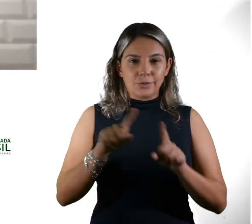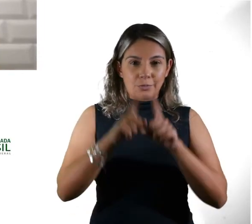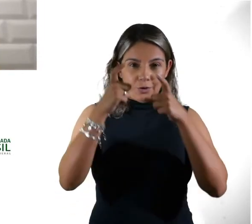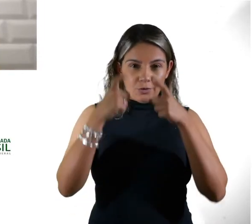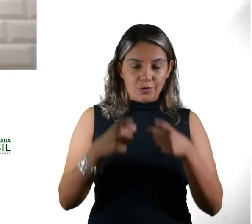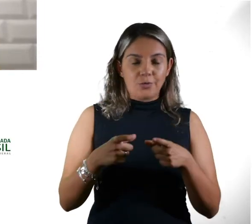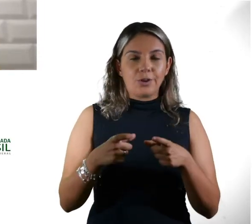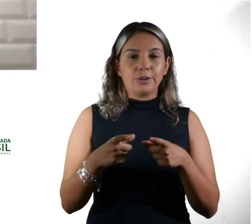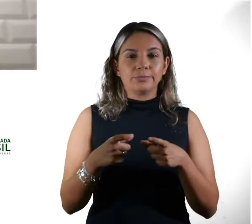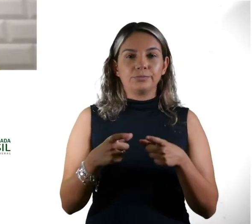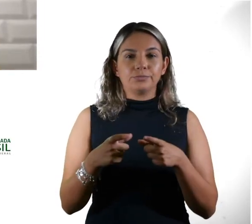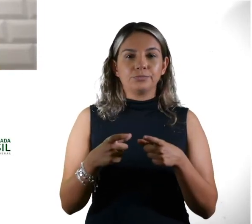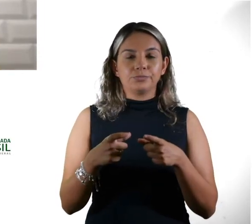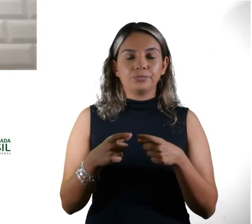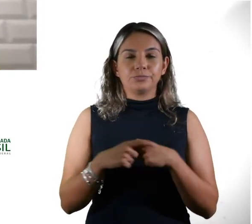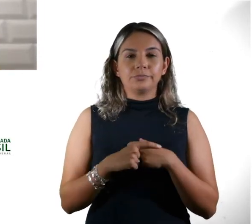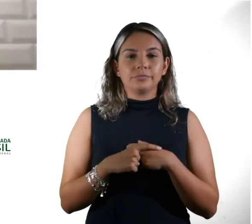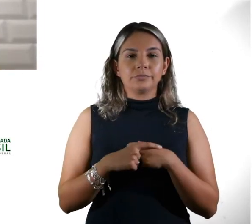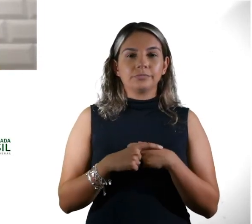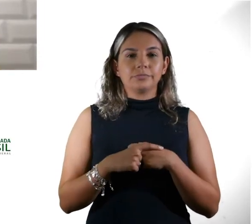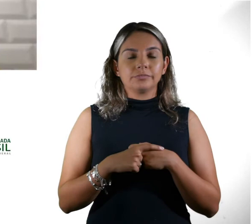lugar